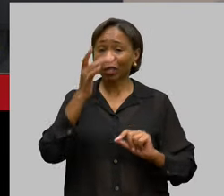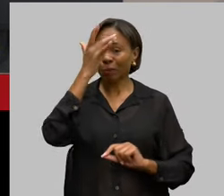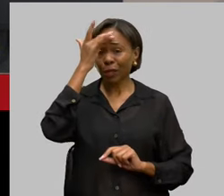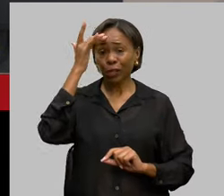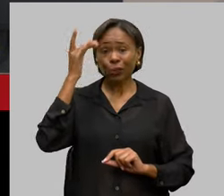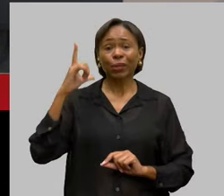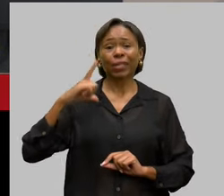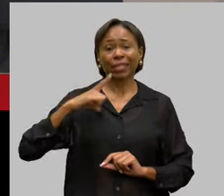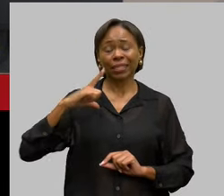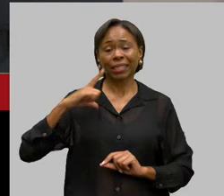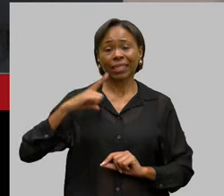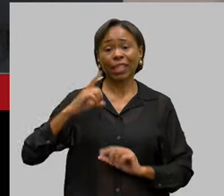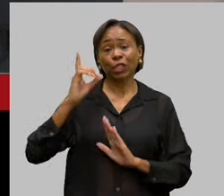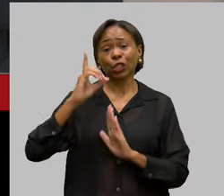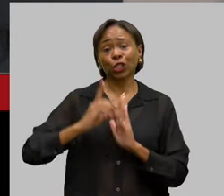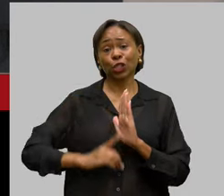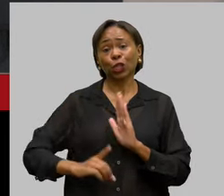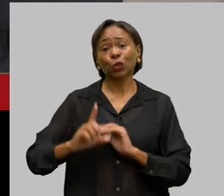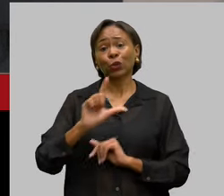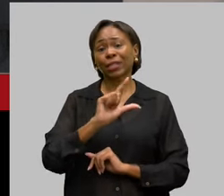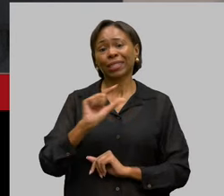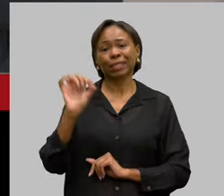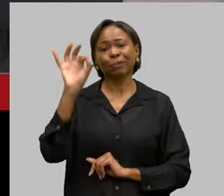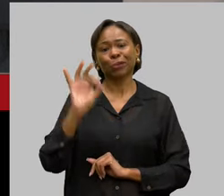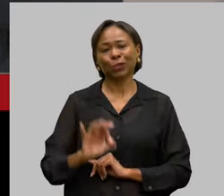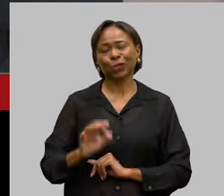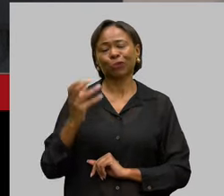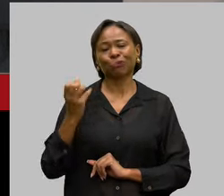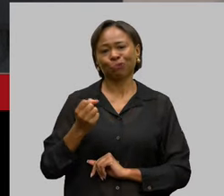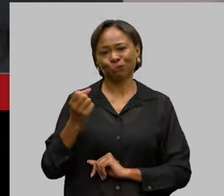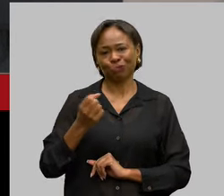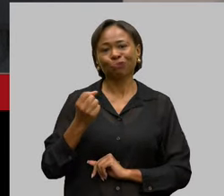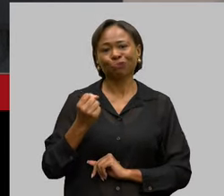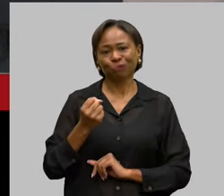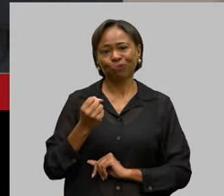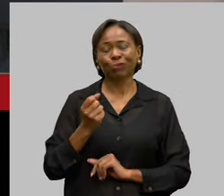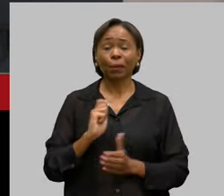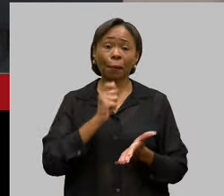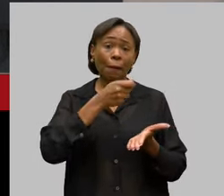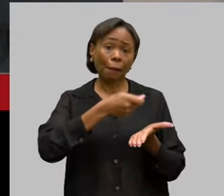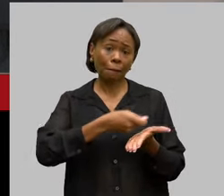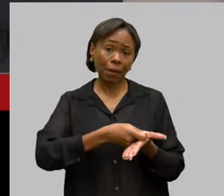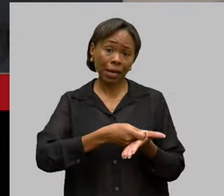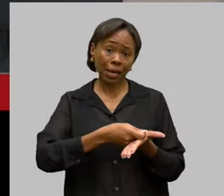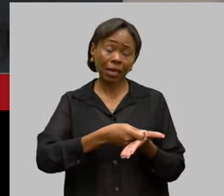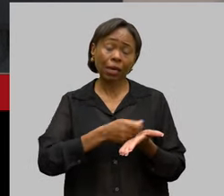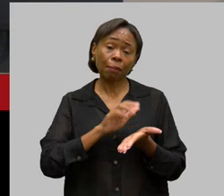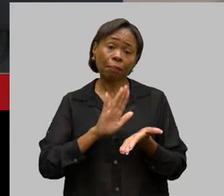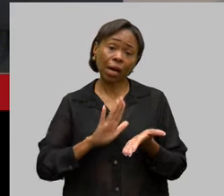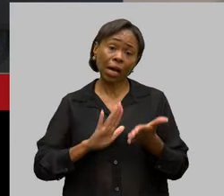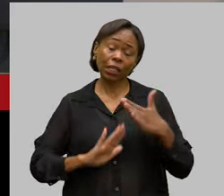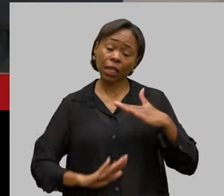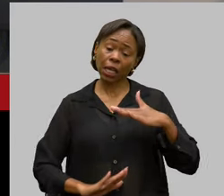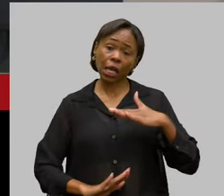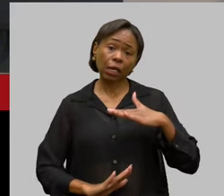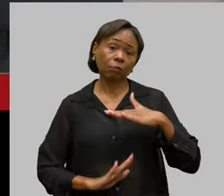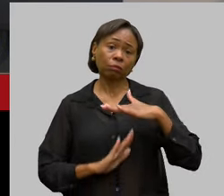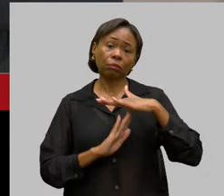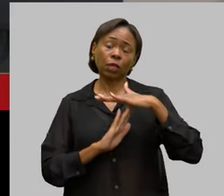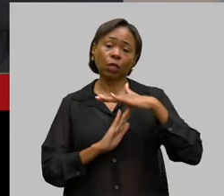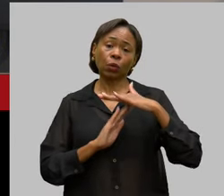paridade vai parar de dar aumento porque vai estabelecer o limite da lei de responsabilidade